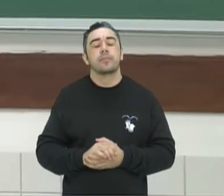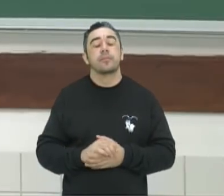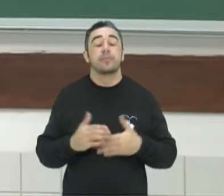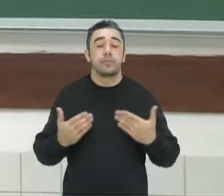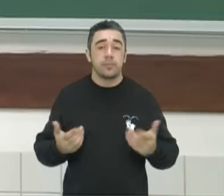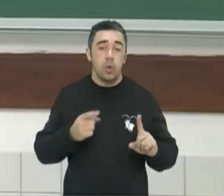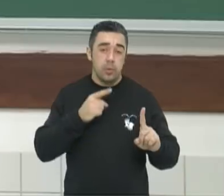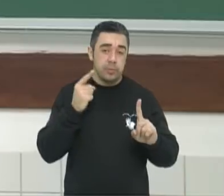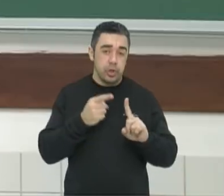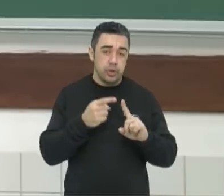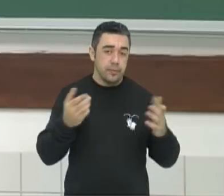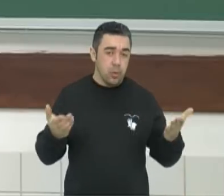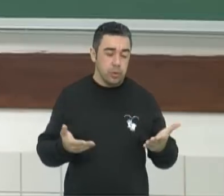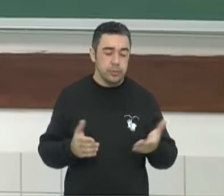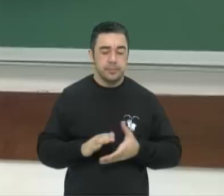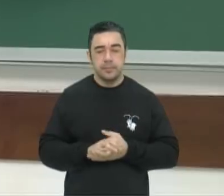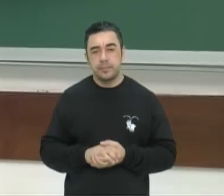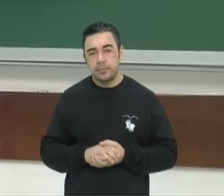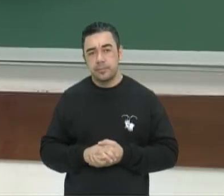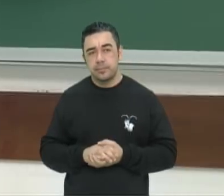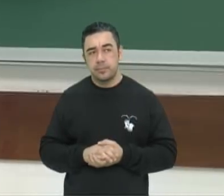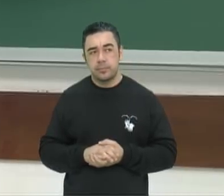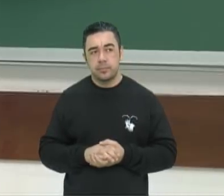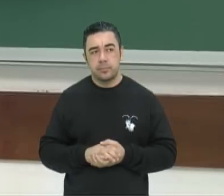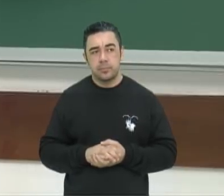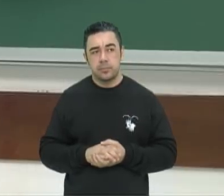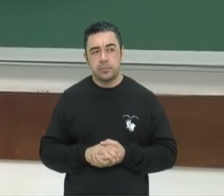E nós temos um objetivo, tá?